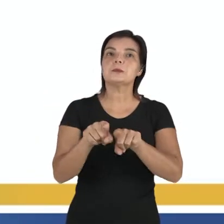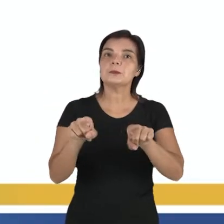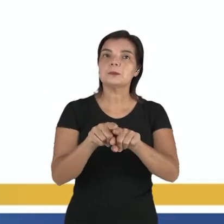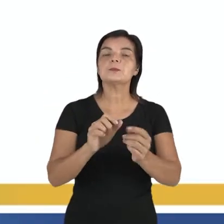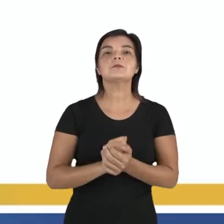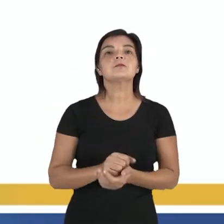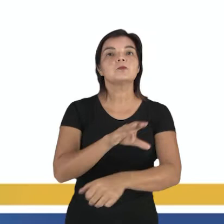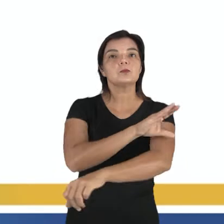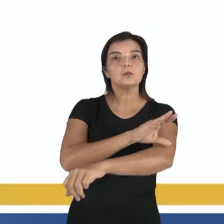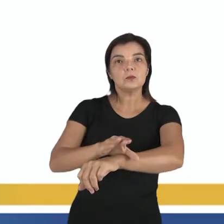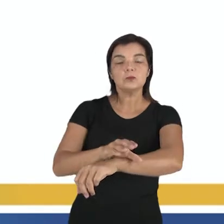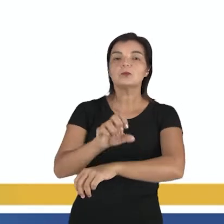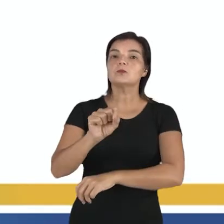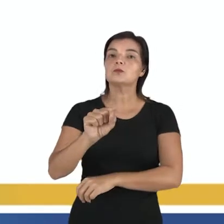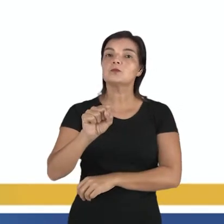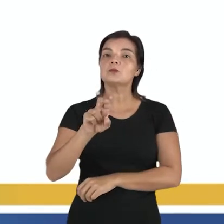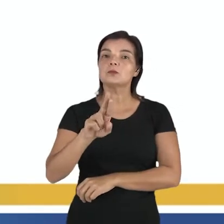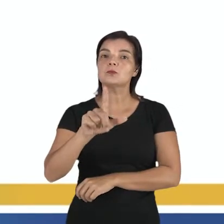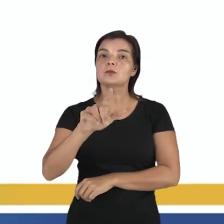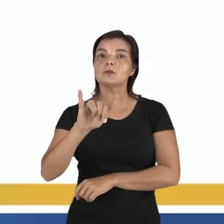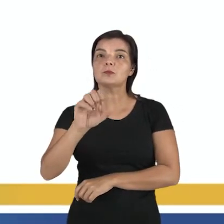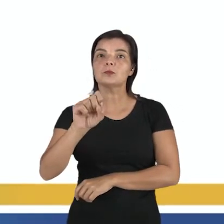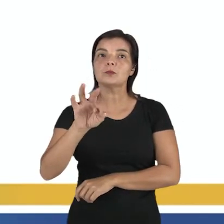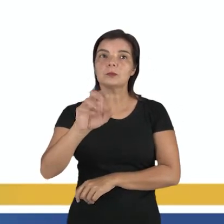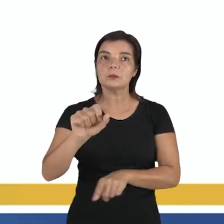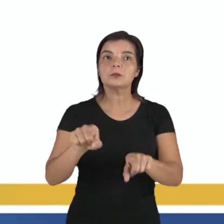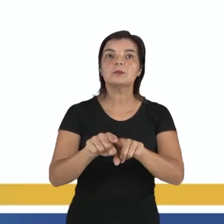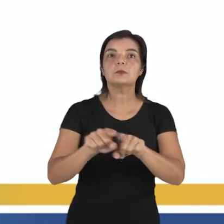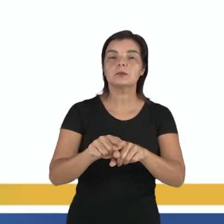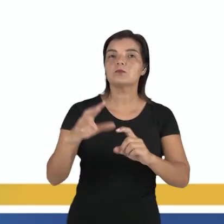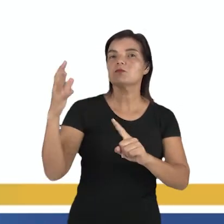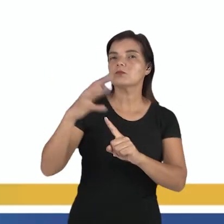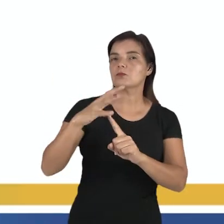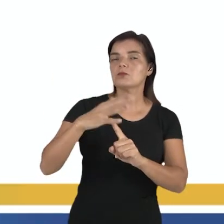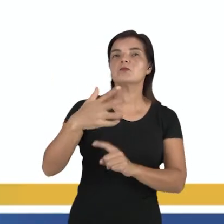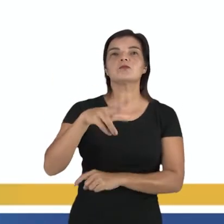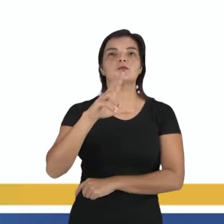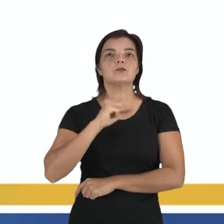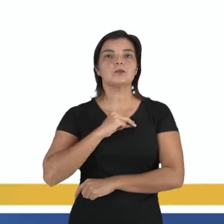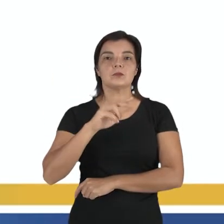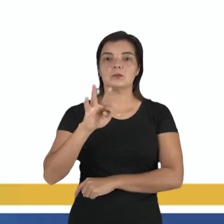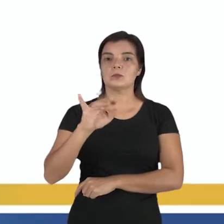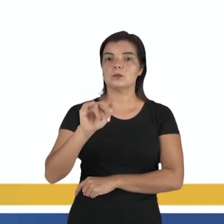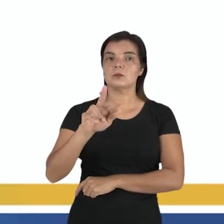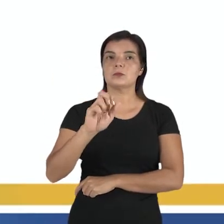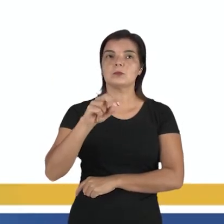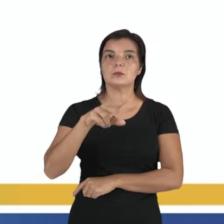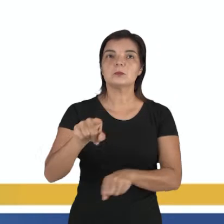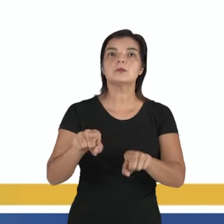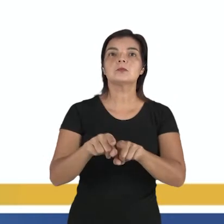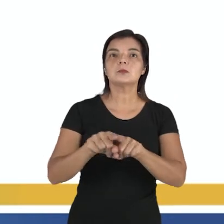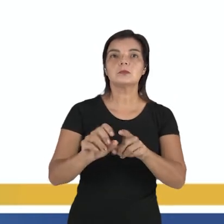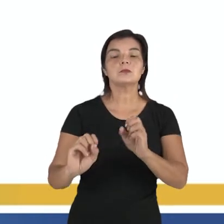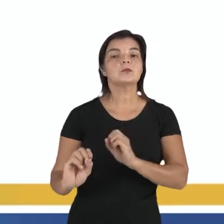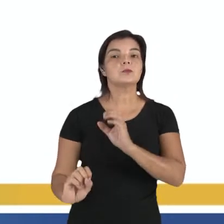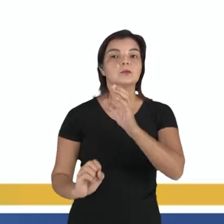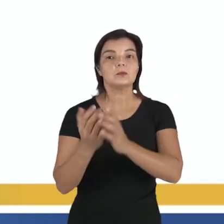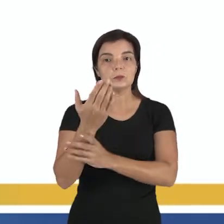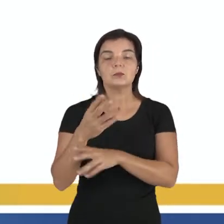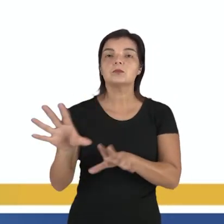do índio e do escravo, a gente vai lembrar aí da feijoada, que é um prato típico, né,